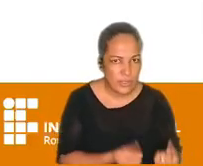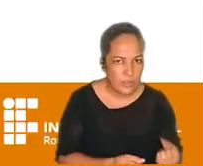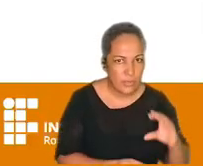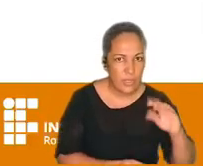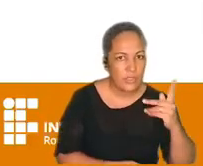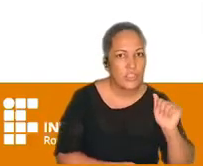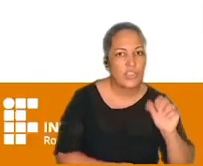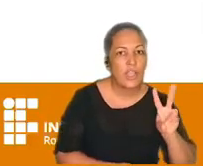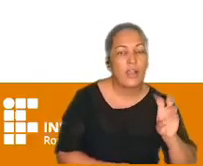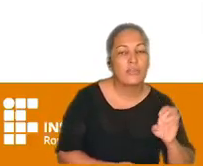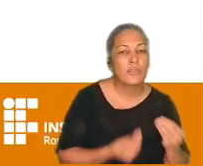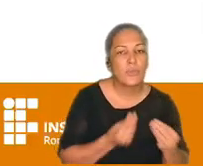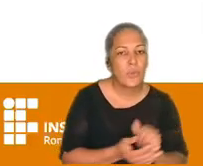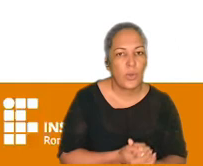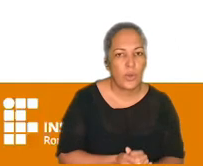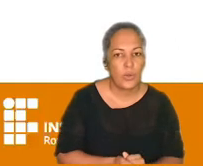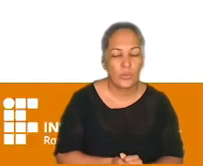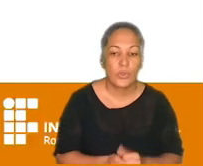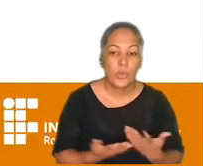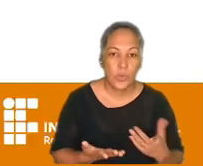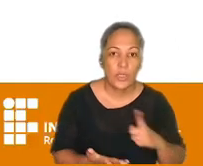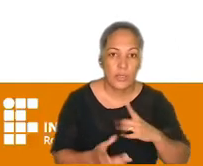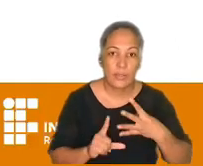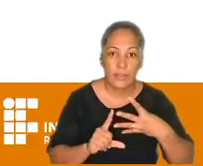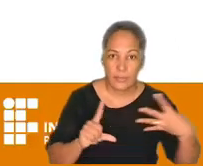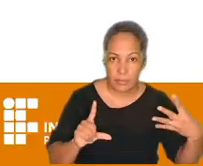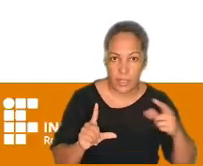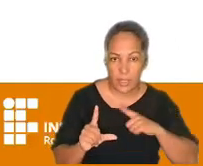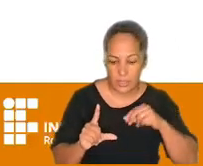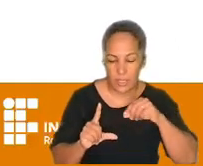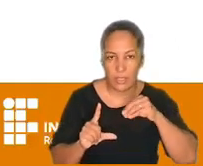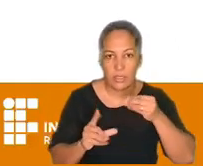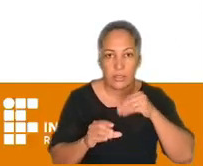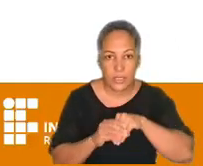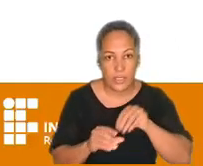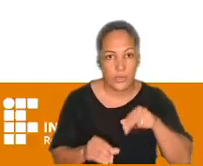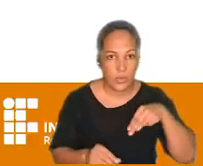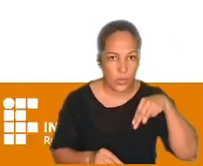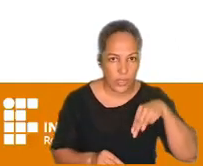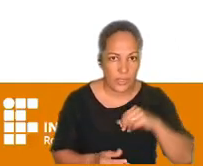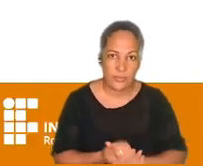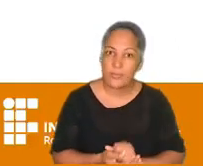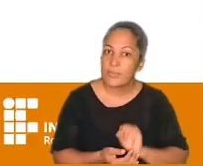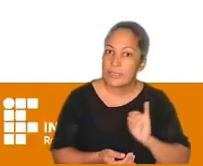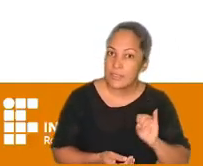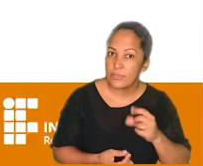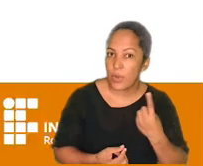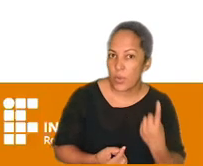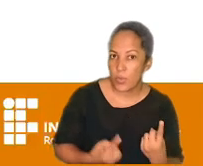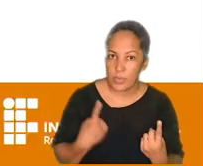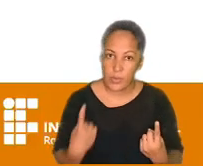chave estrangeira, mas só não recebe a chave estrangeira quando a tabela está com N, se for 1 para